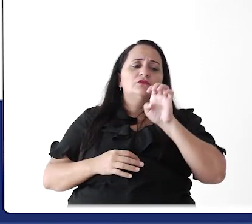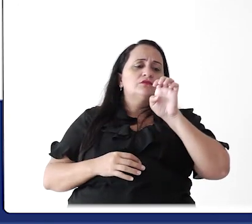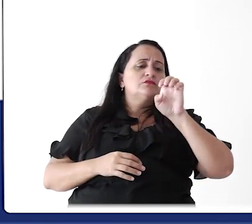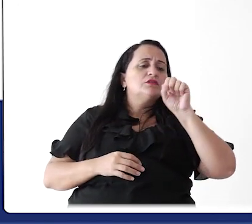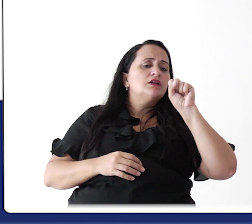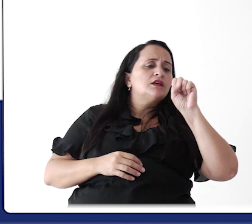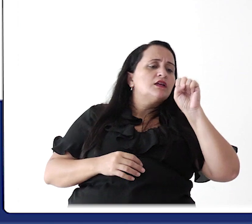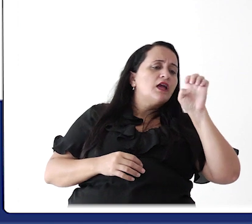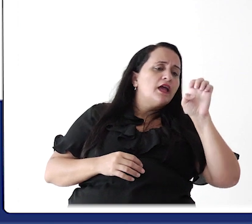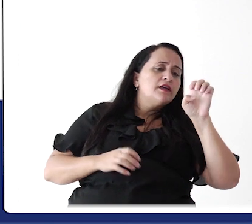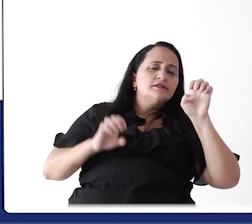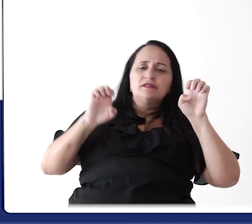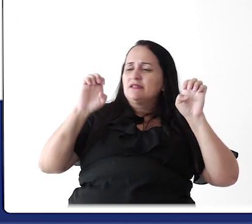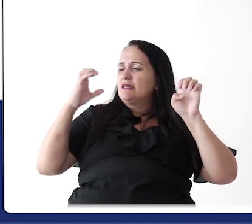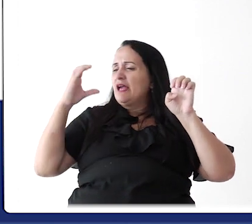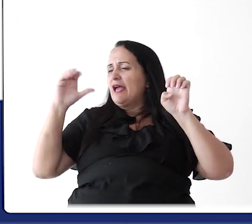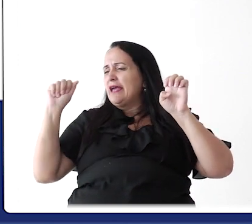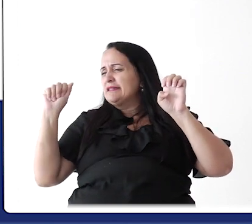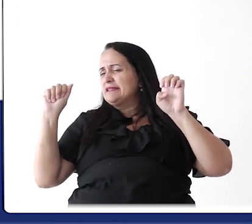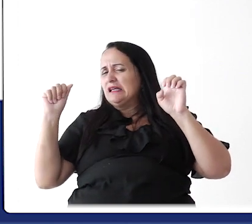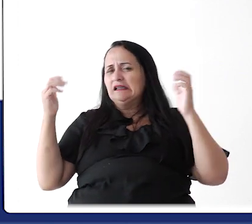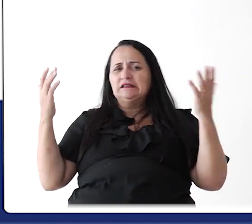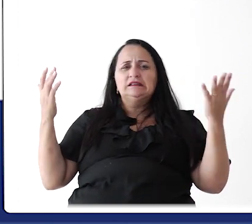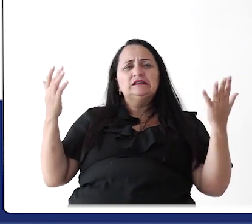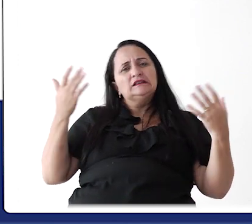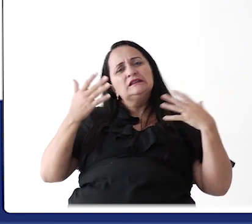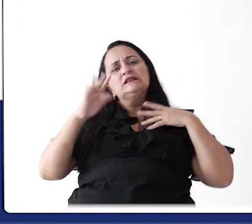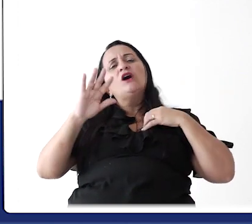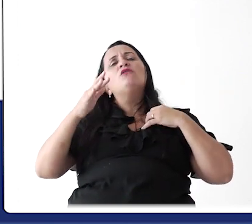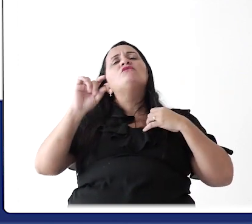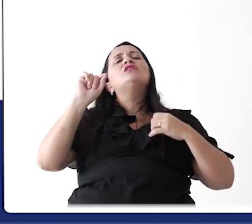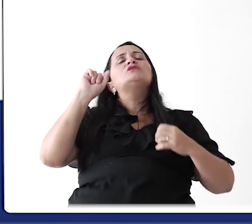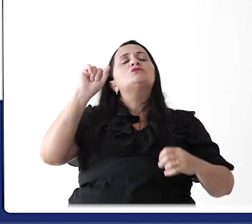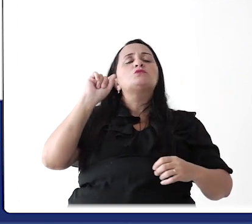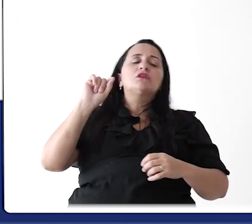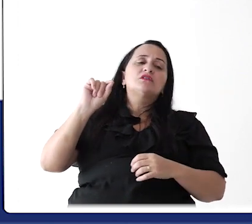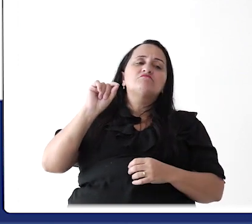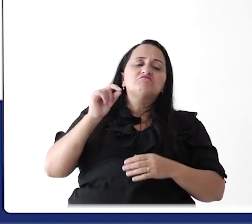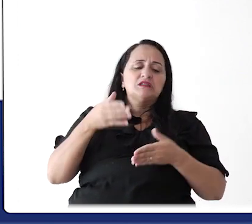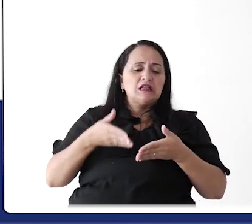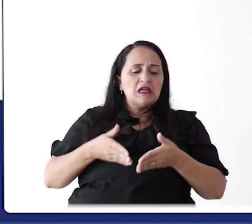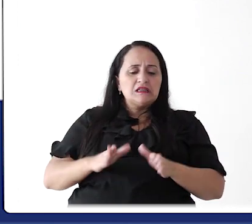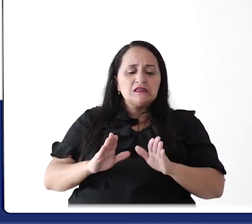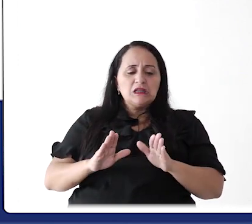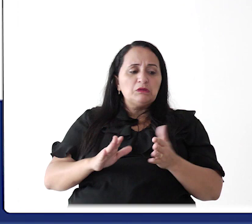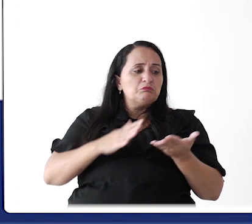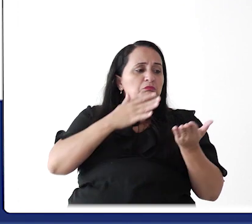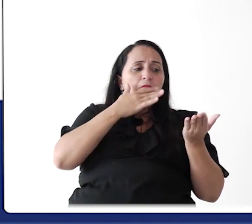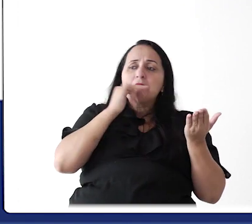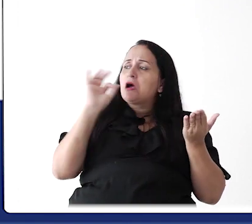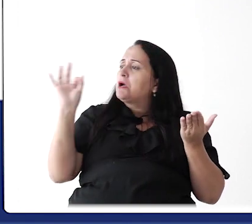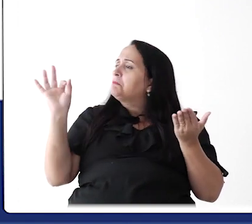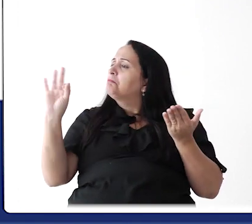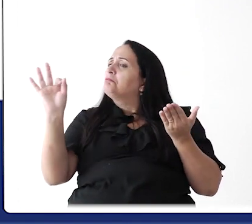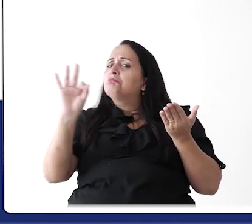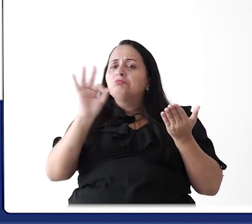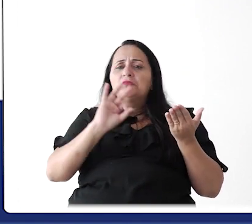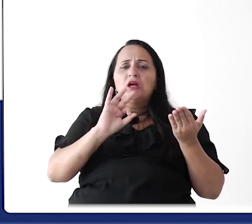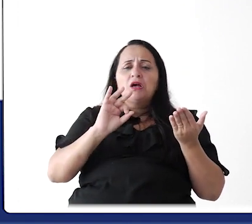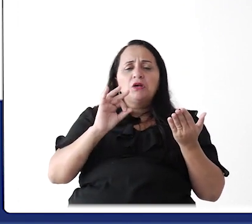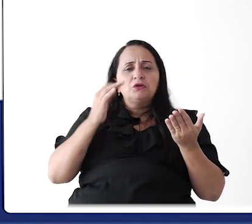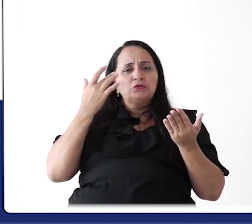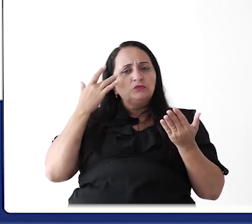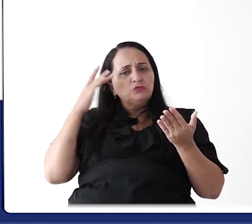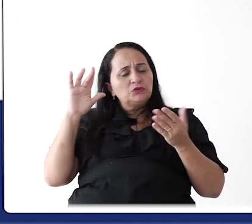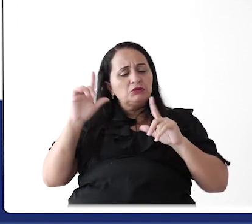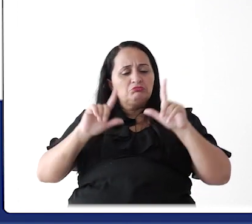essa. Talvez por ter nascido sem pai, talvez por ter sido um menino solitário, talvez porque ainda não havia